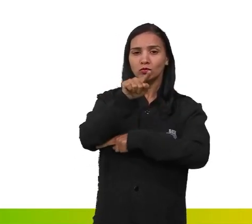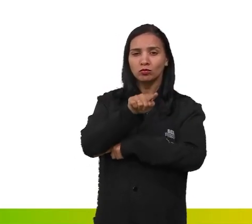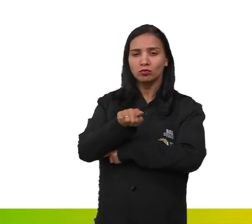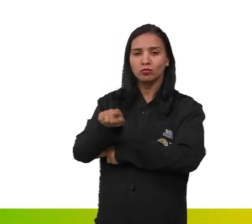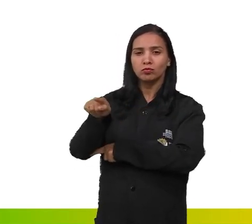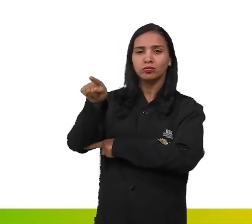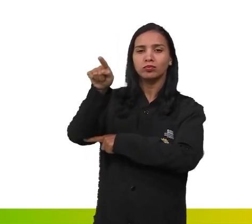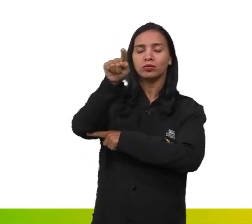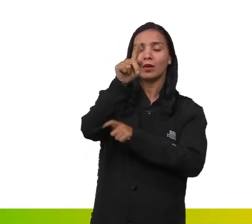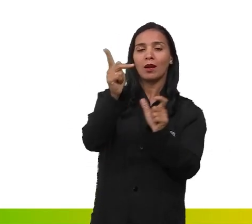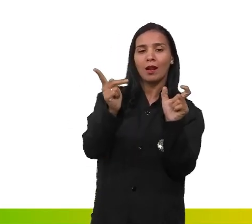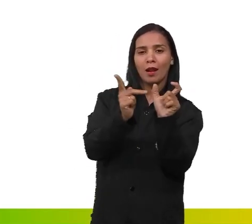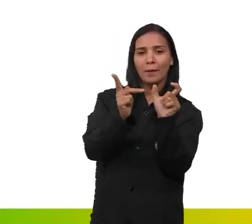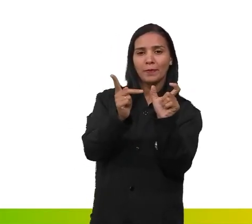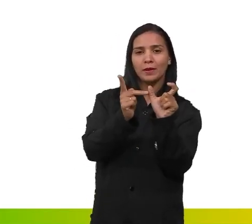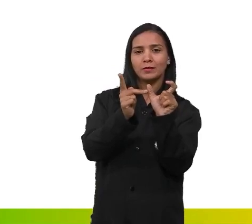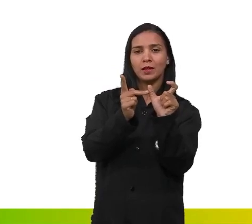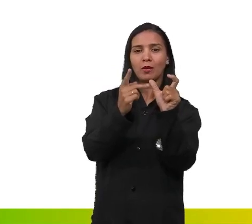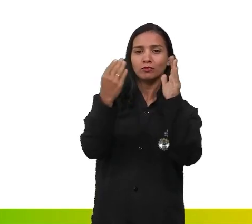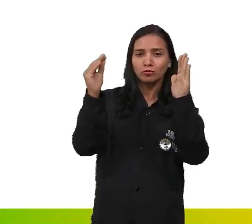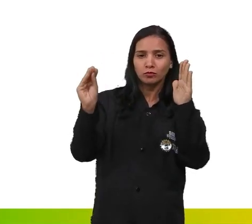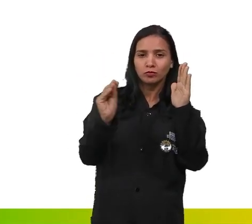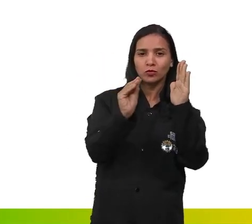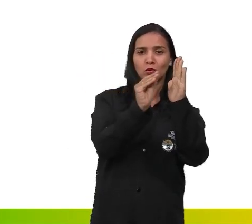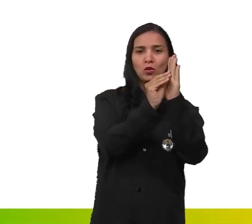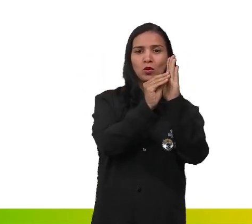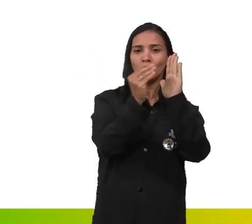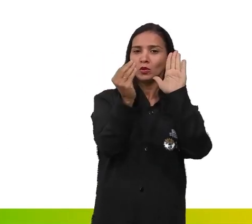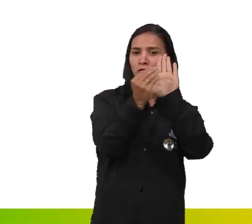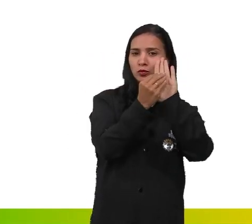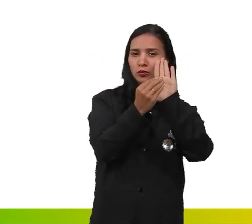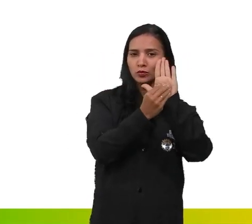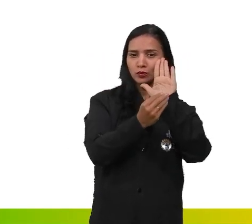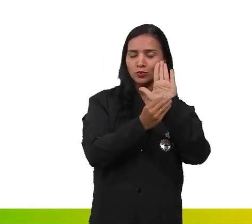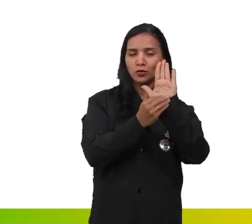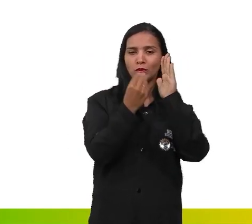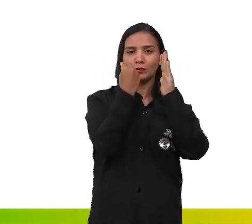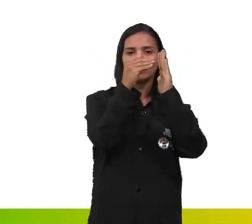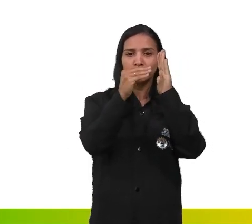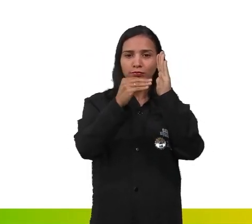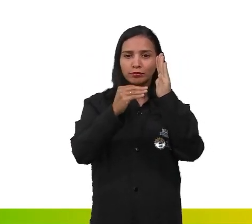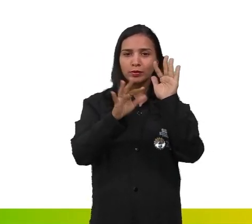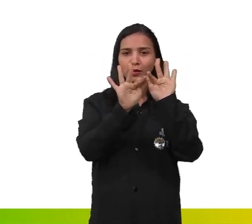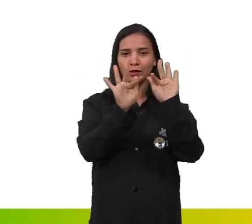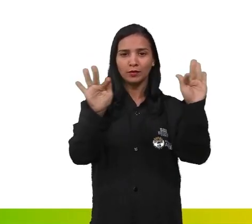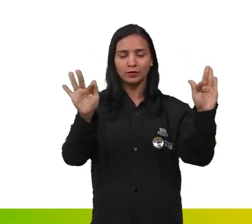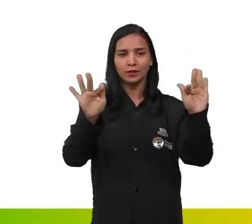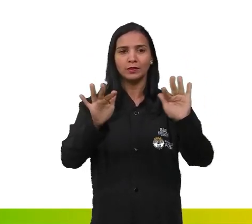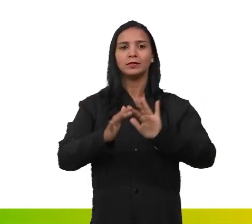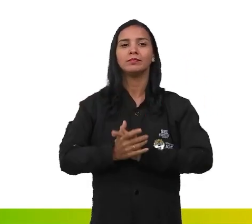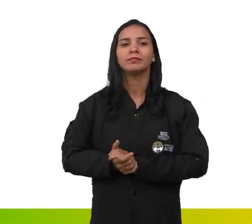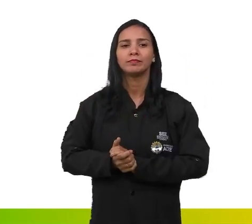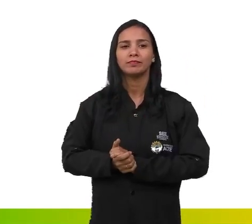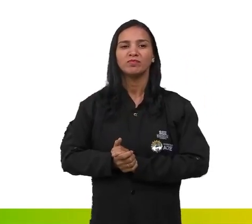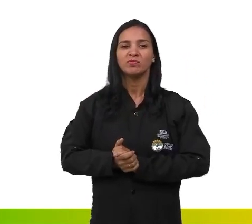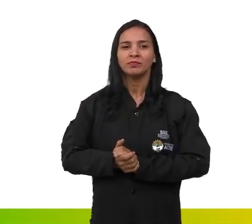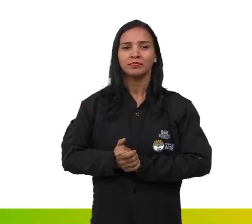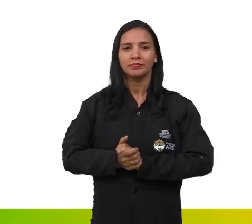para completar a frase. Nós temos aqui Farmers pick